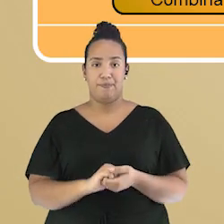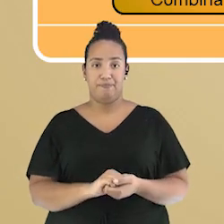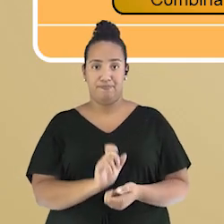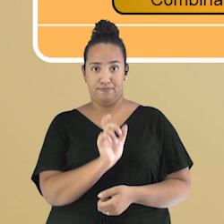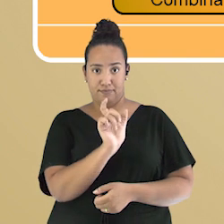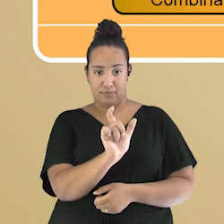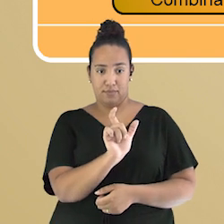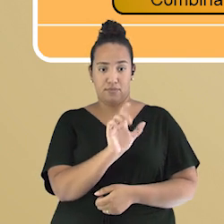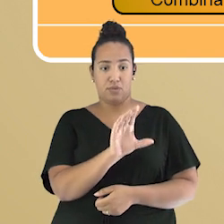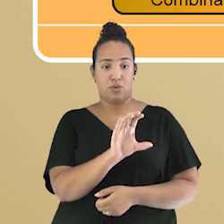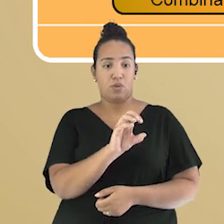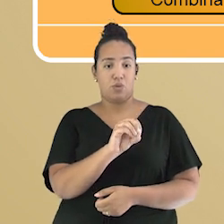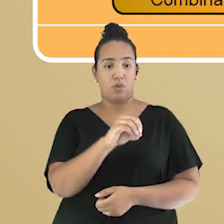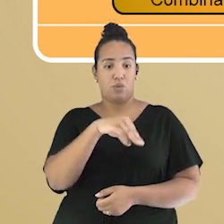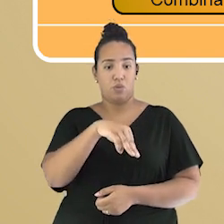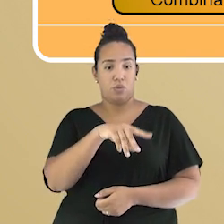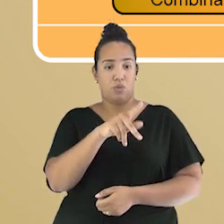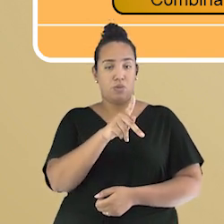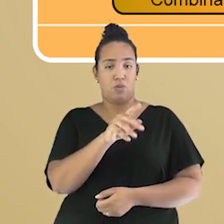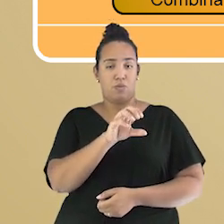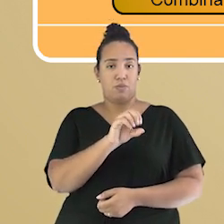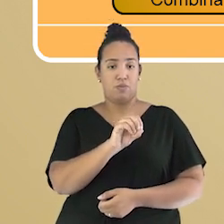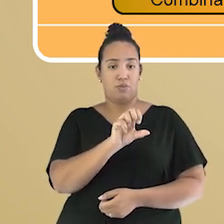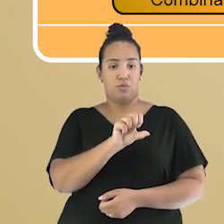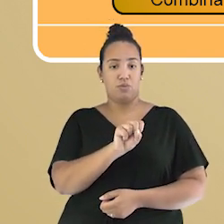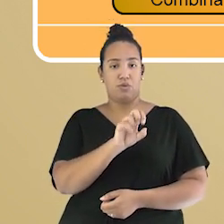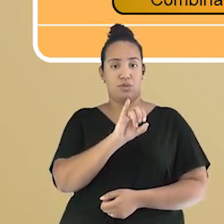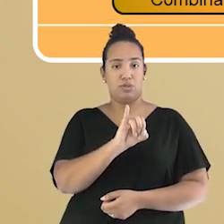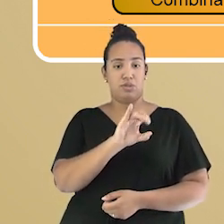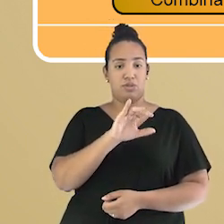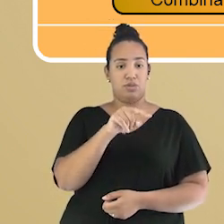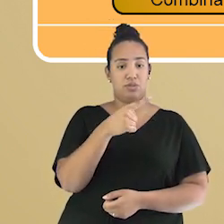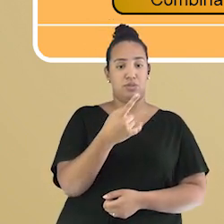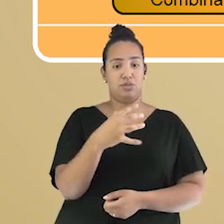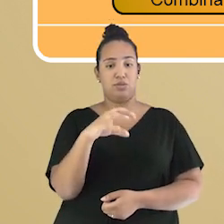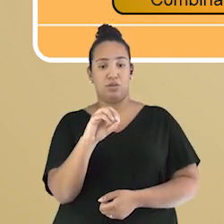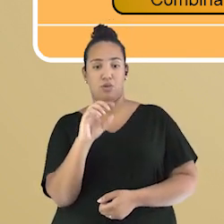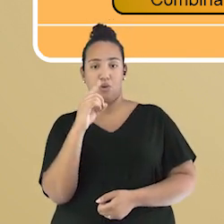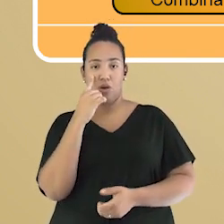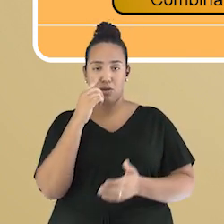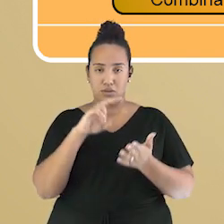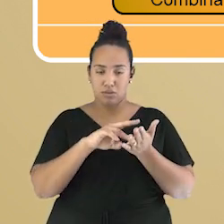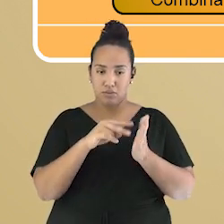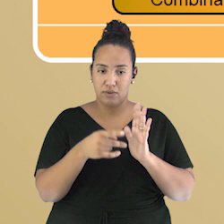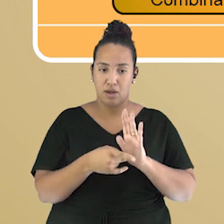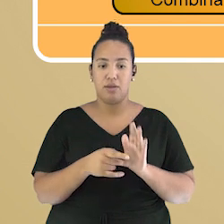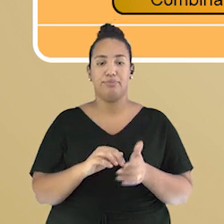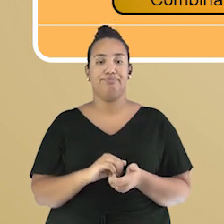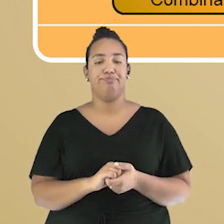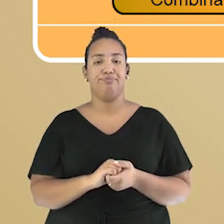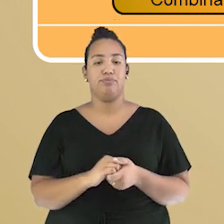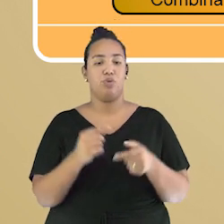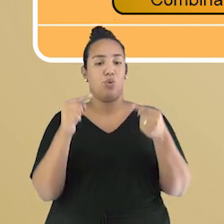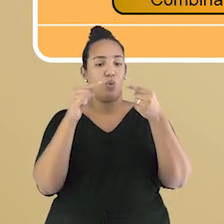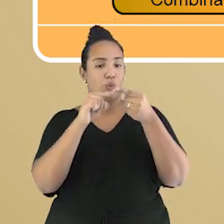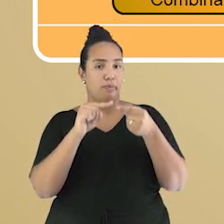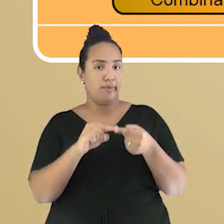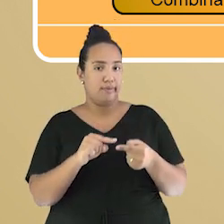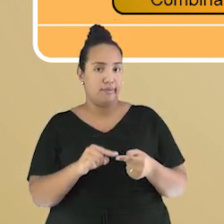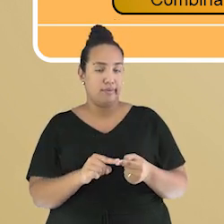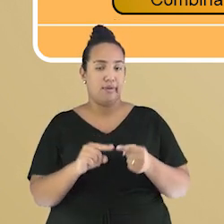palavra composição tem como alguns de seus significados, como juntar, combinar,